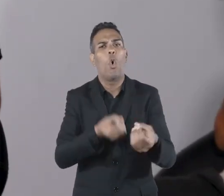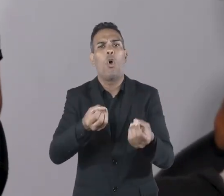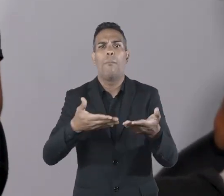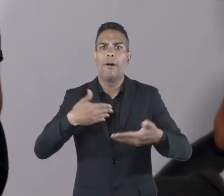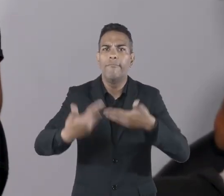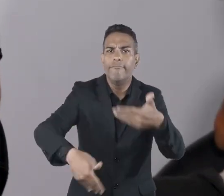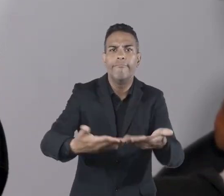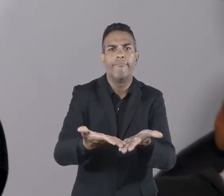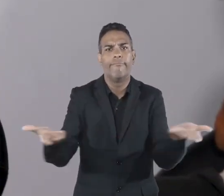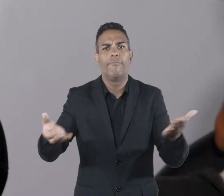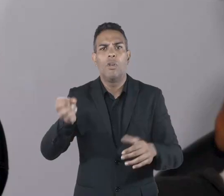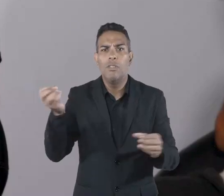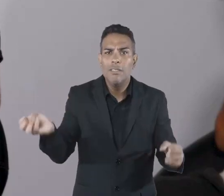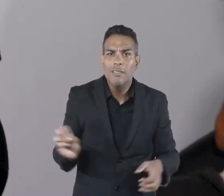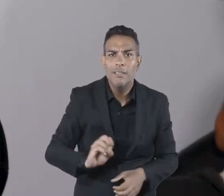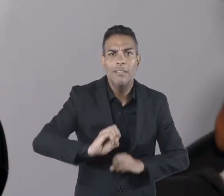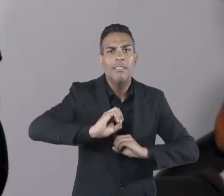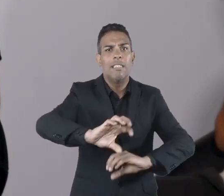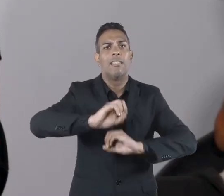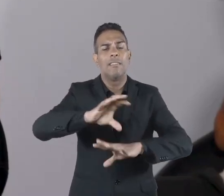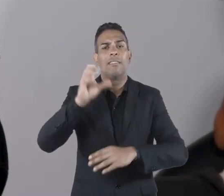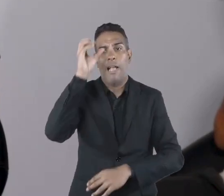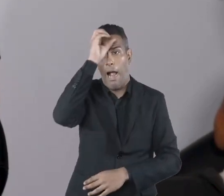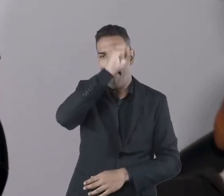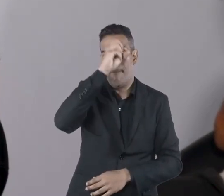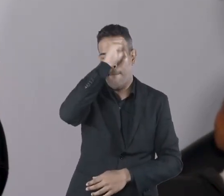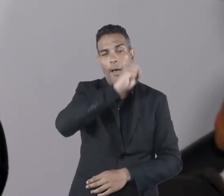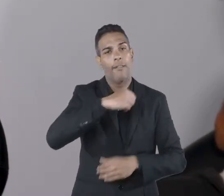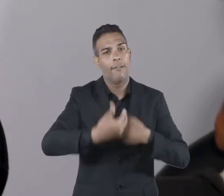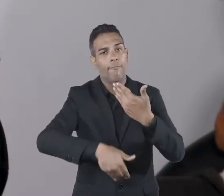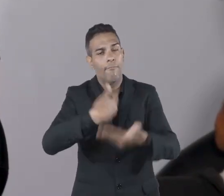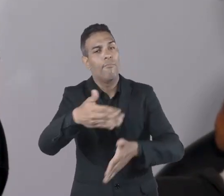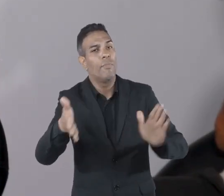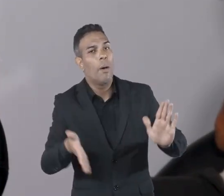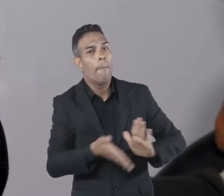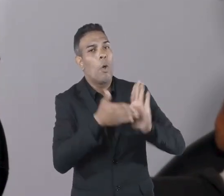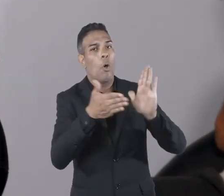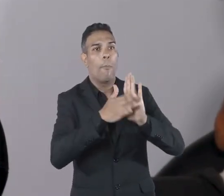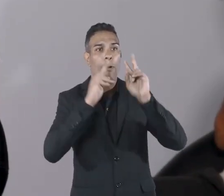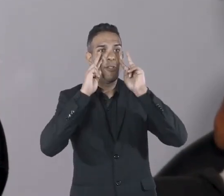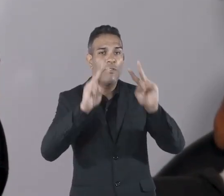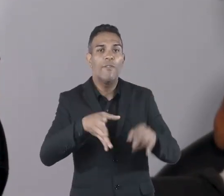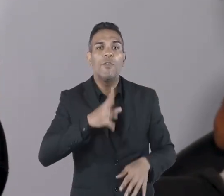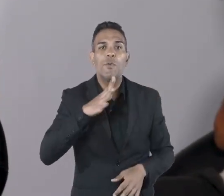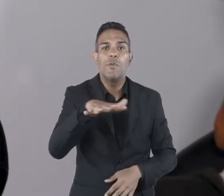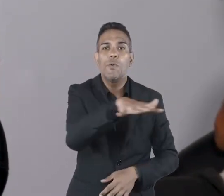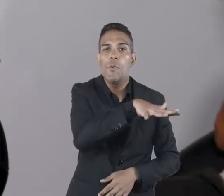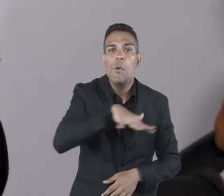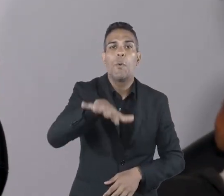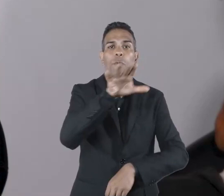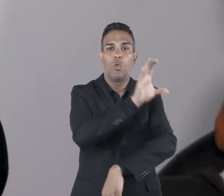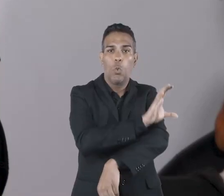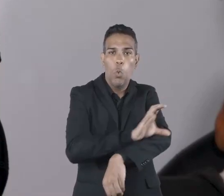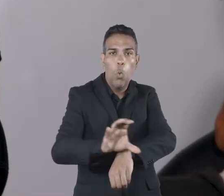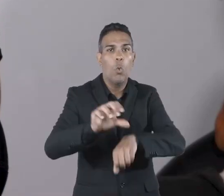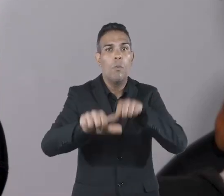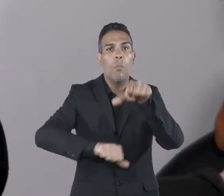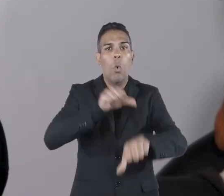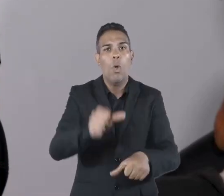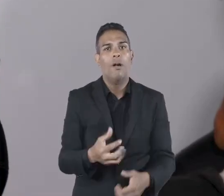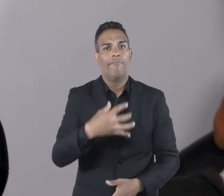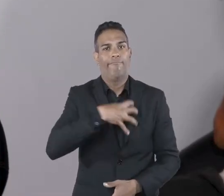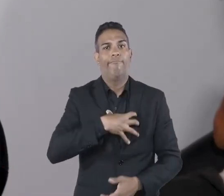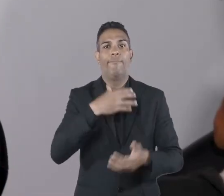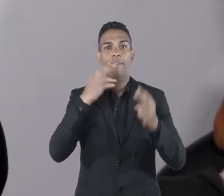novo idioma, como é que a gente pode conduzir um processo de ensino-aprendizagem que nos leve a esse propósito que é de entender essas outras culturas,